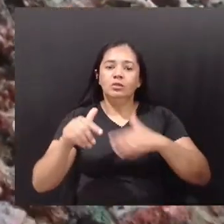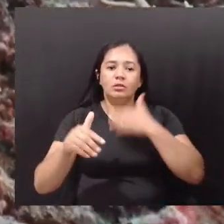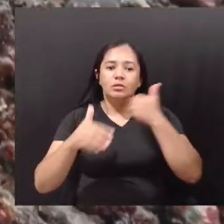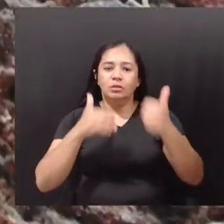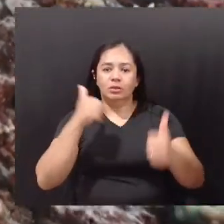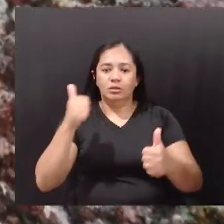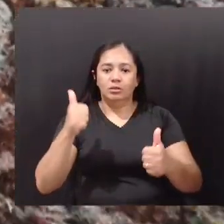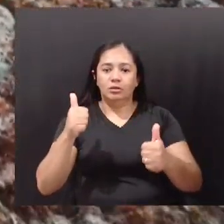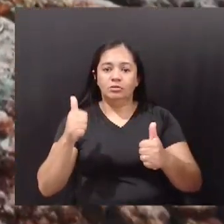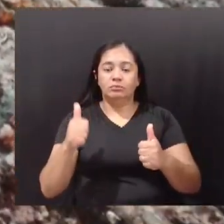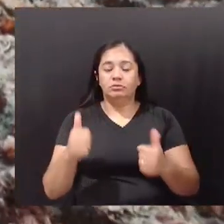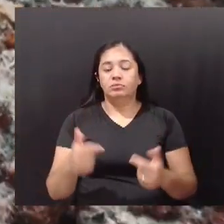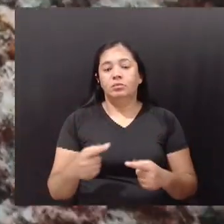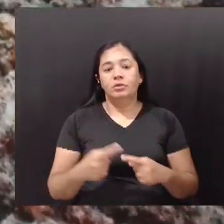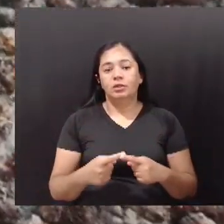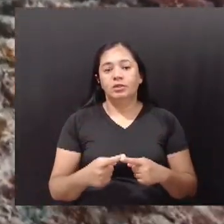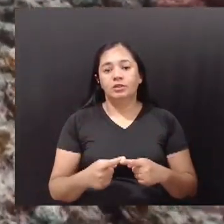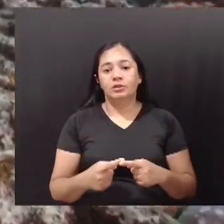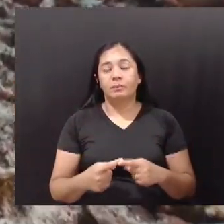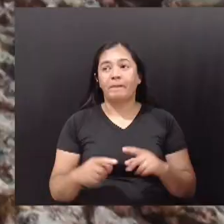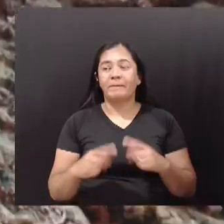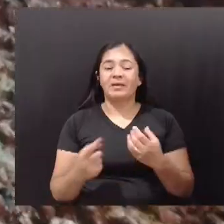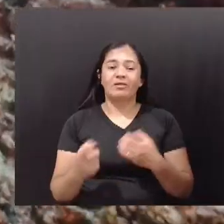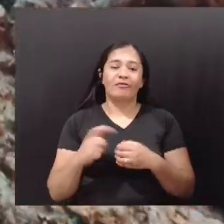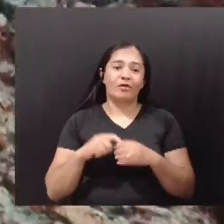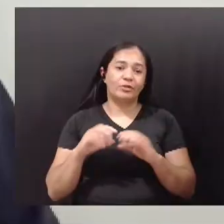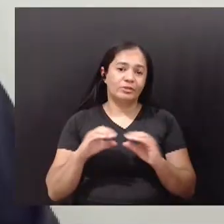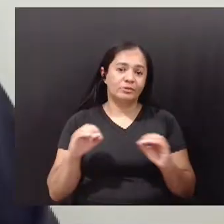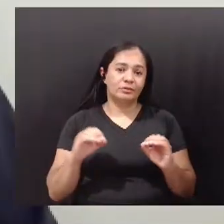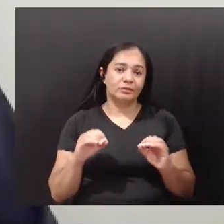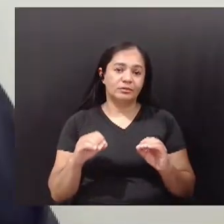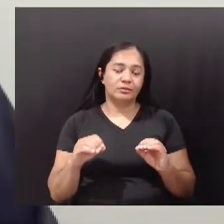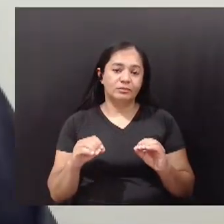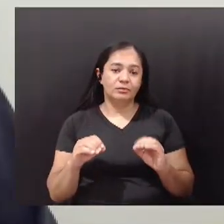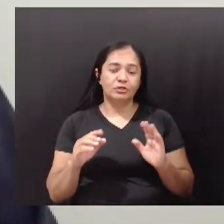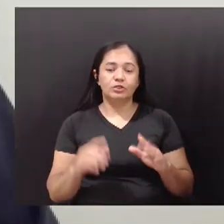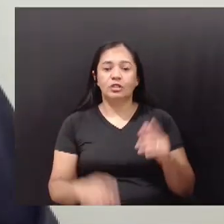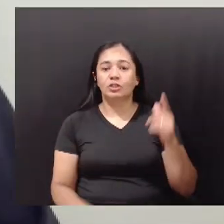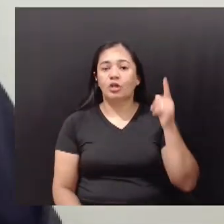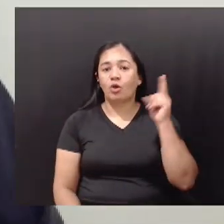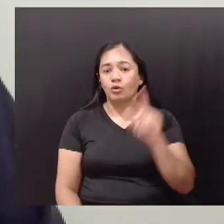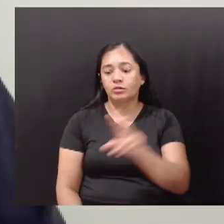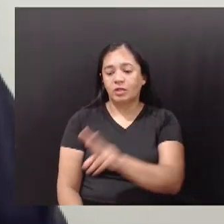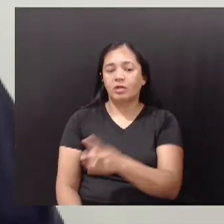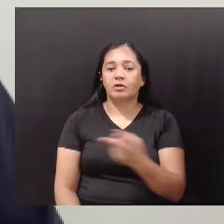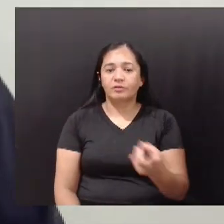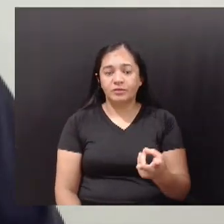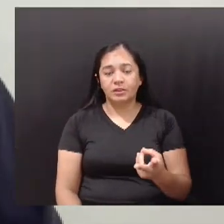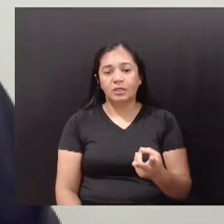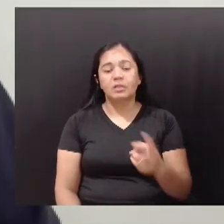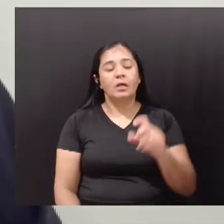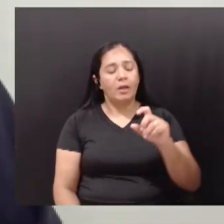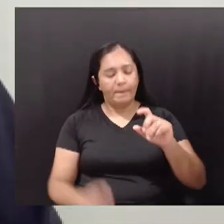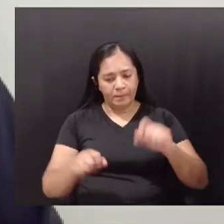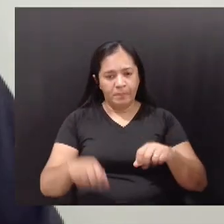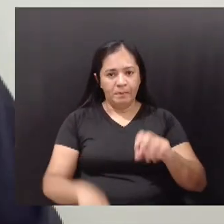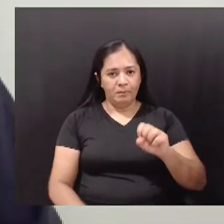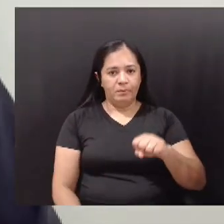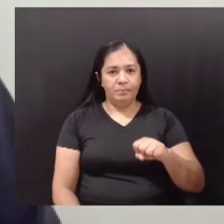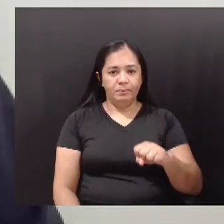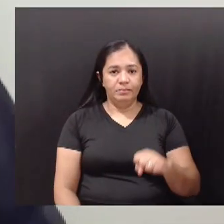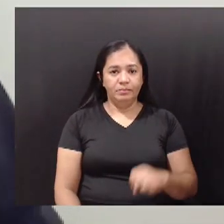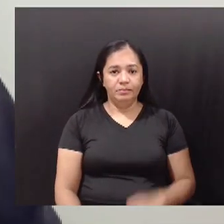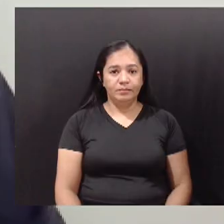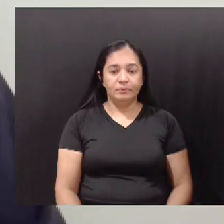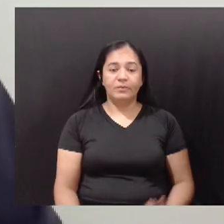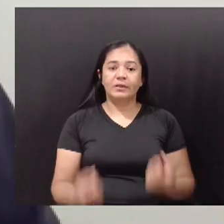condições. O não retorno pode ser virado, e a gente consegue virar com muitas ações. Então, a gente não tem que perder a esperança mesmo